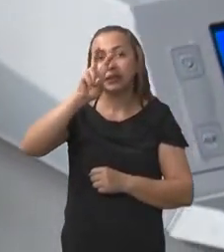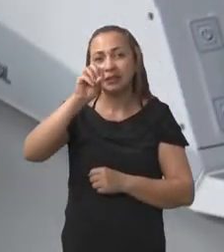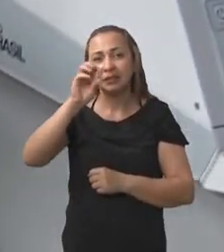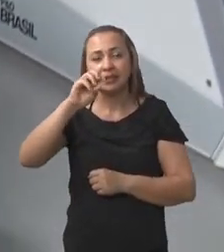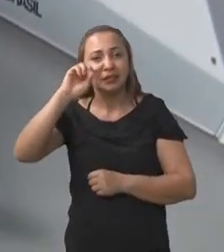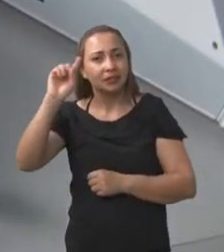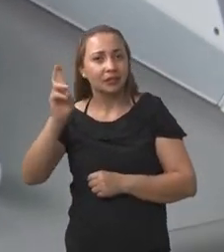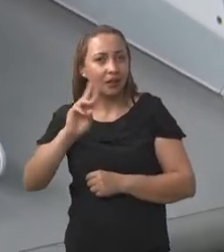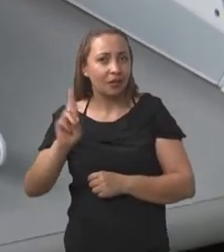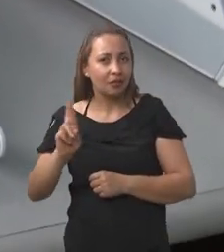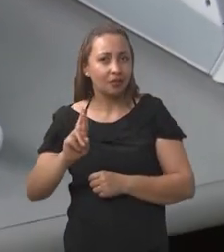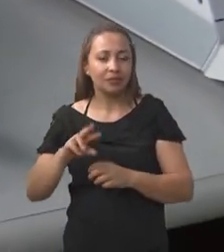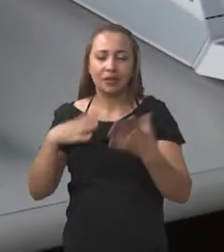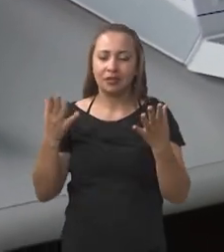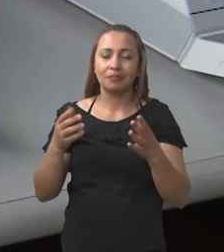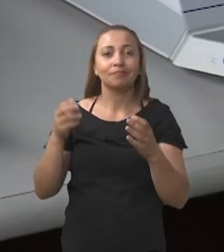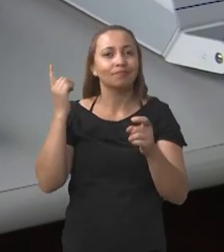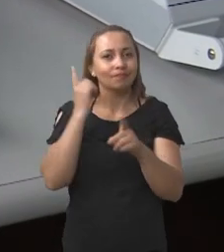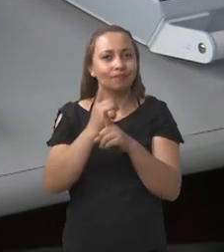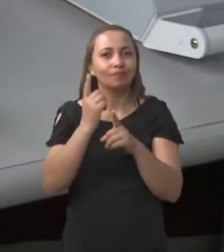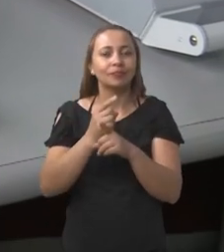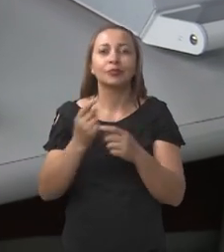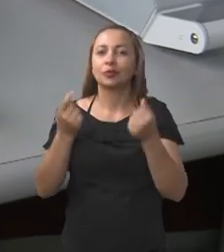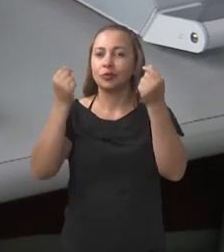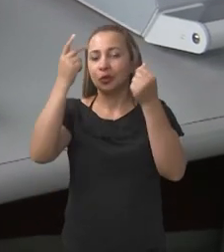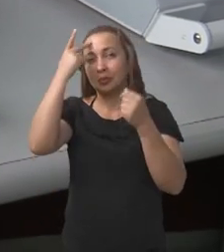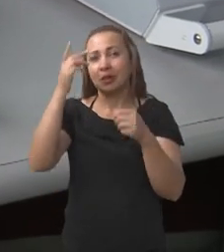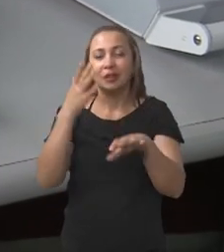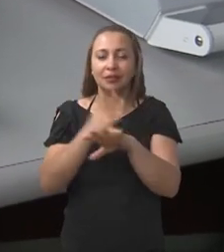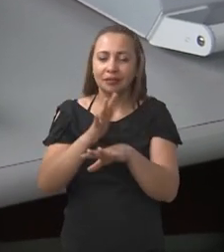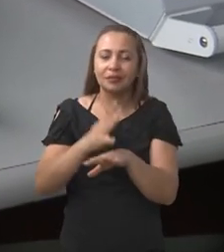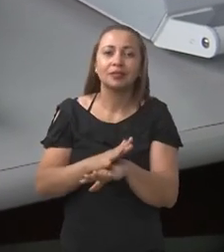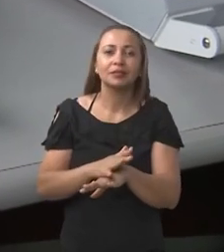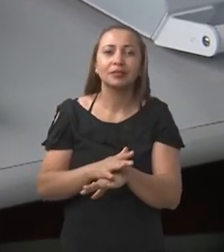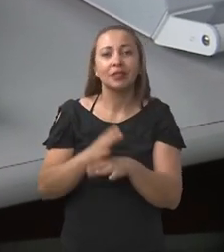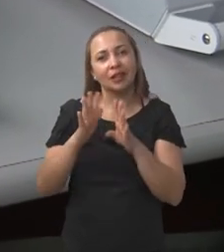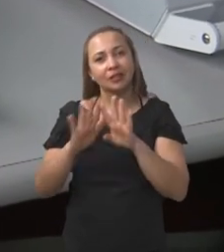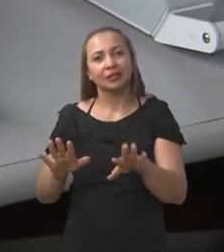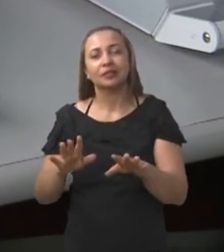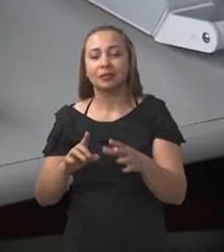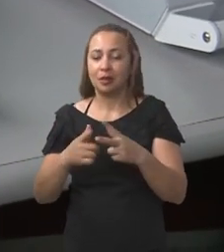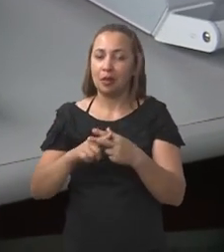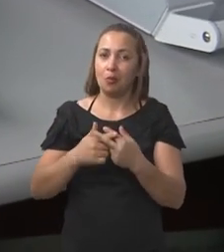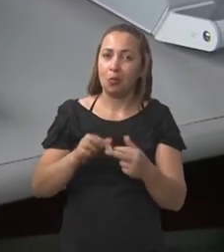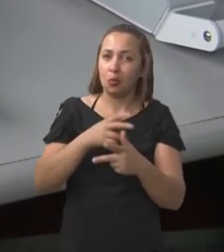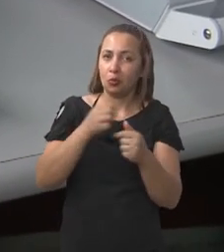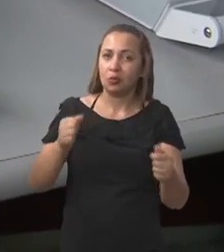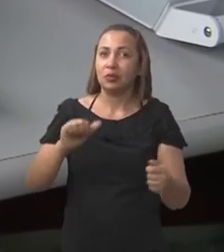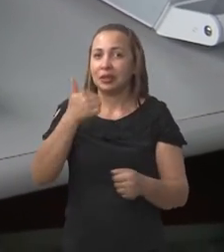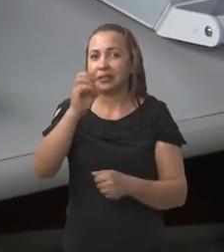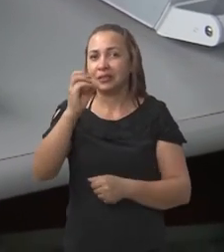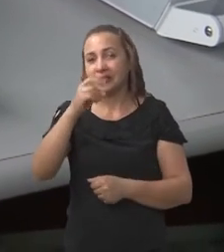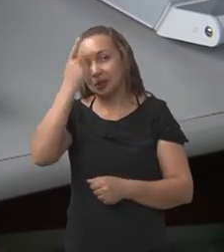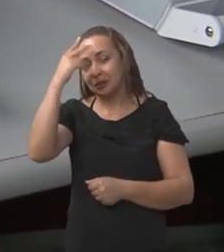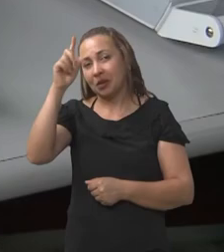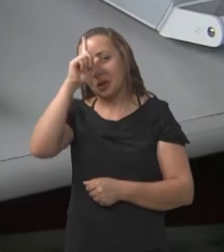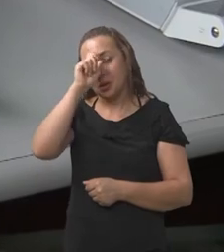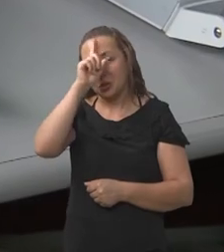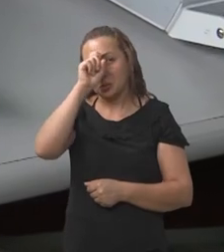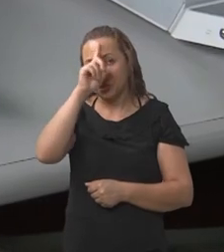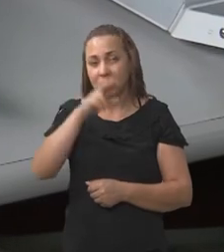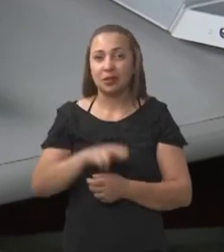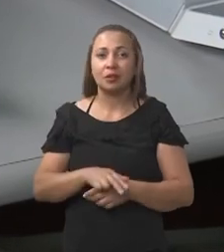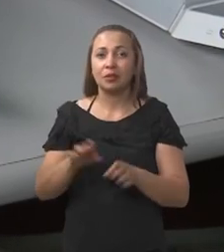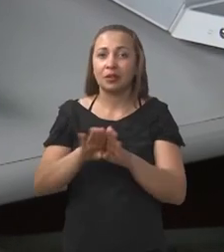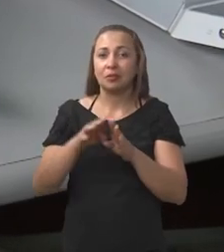Agora, a meta atual é conseguir investimentos para que testes sejam feitos e, assim, a produção de 100 unidades para